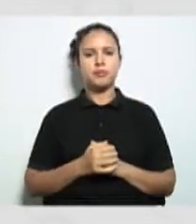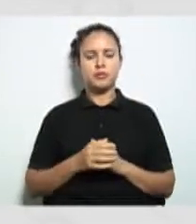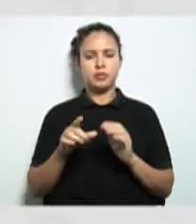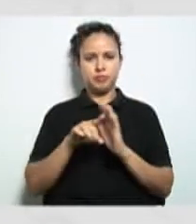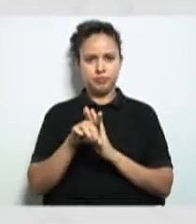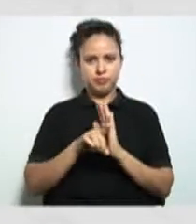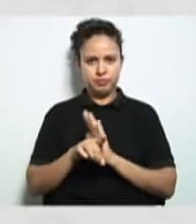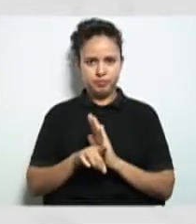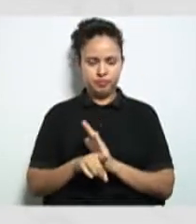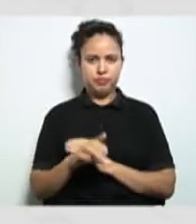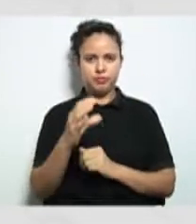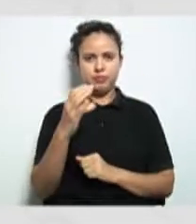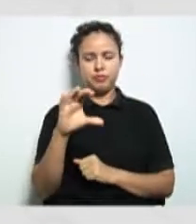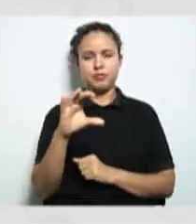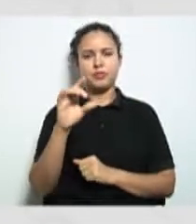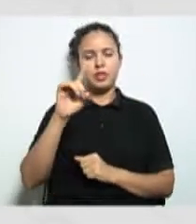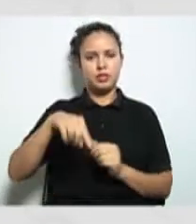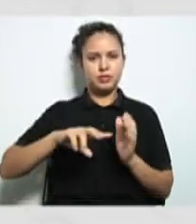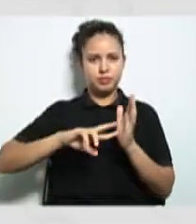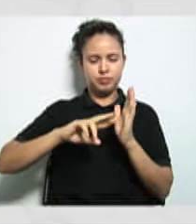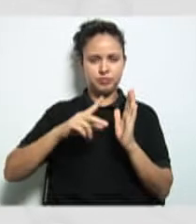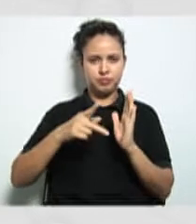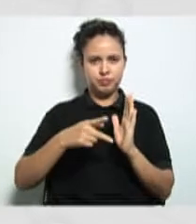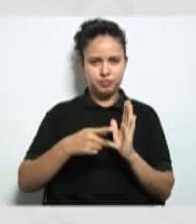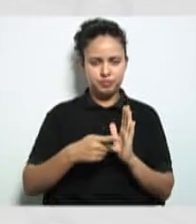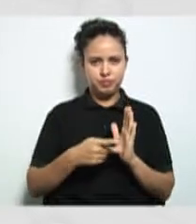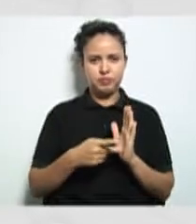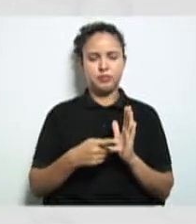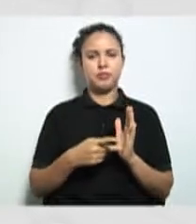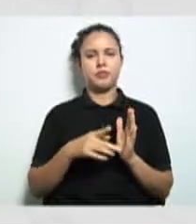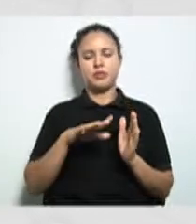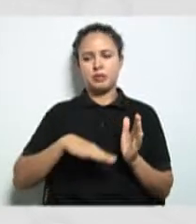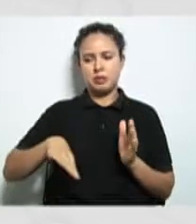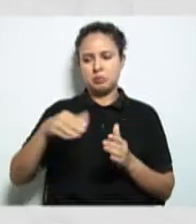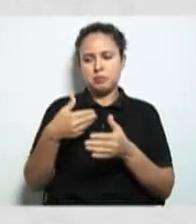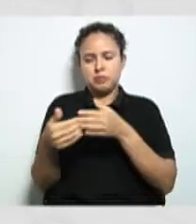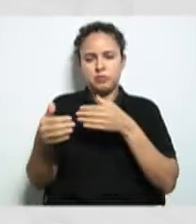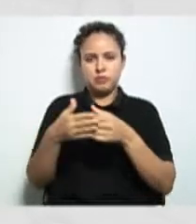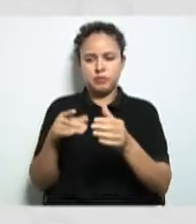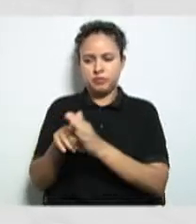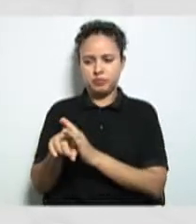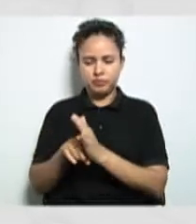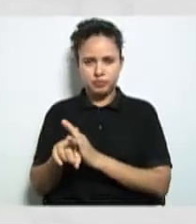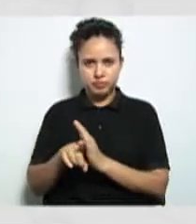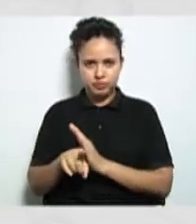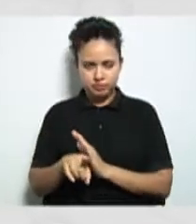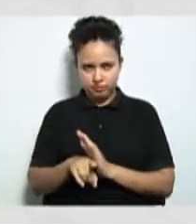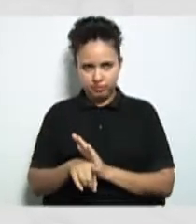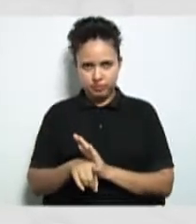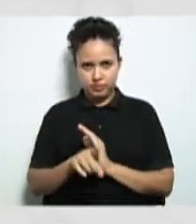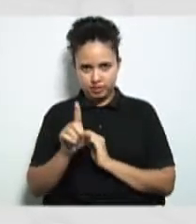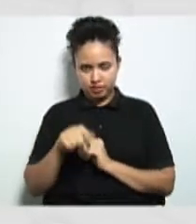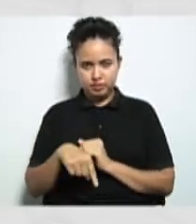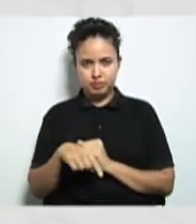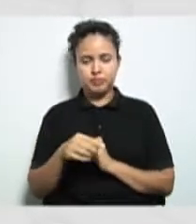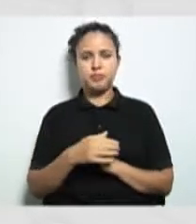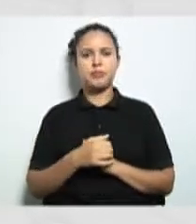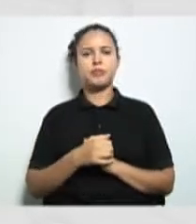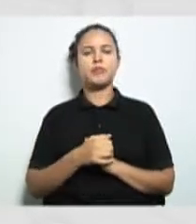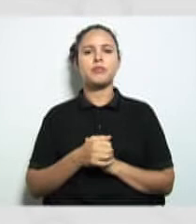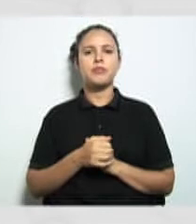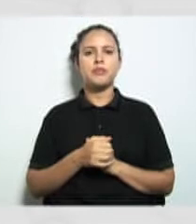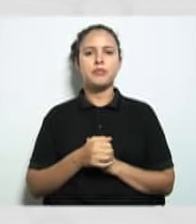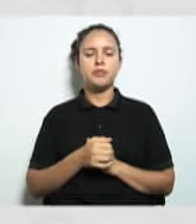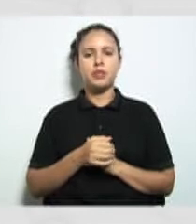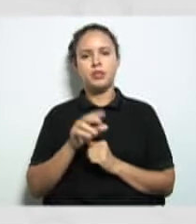pesquisa científica é sinônimo de qualquer ato ou efeito de pesquisar, né? Então, é uma afirmativa, você vai marcar V